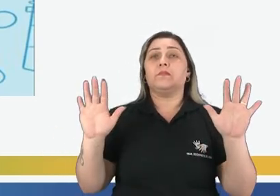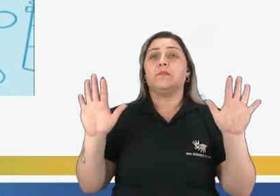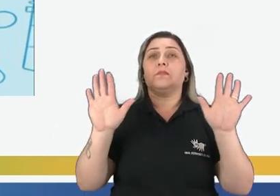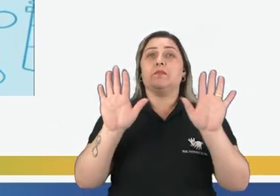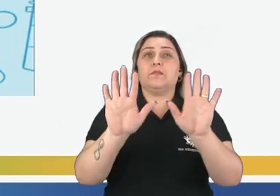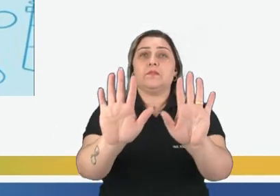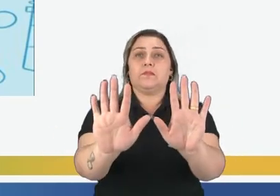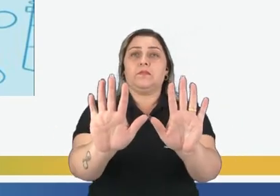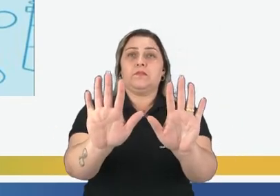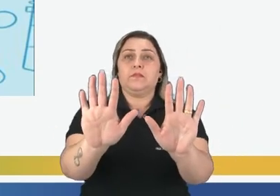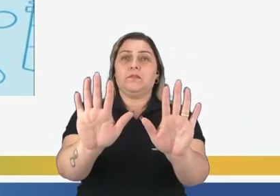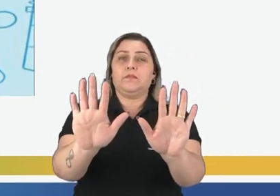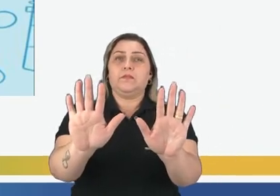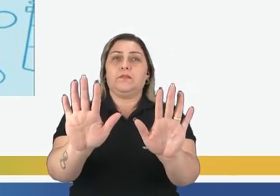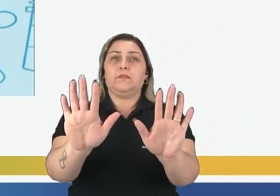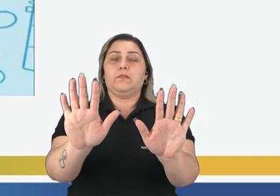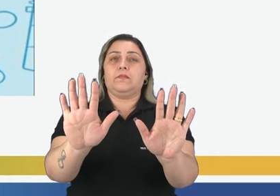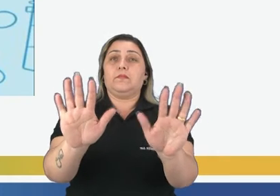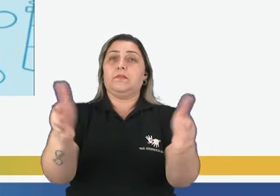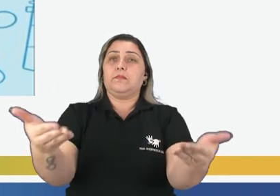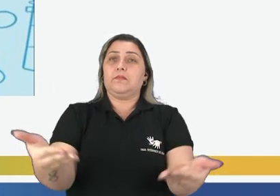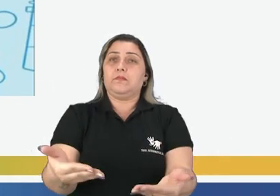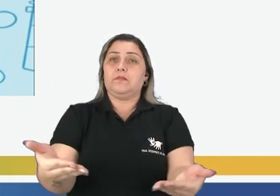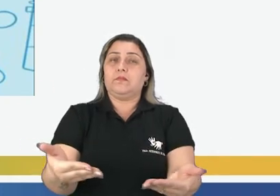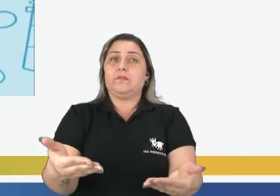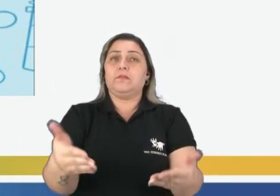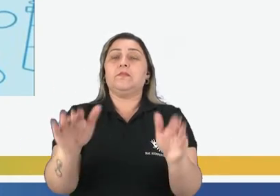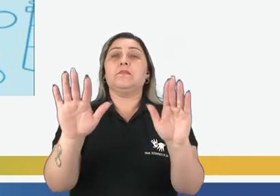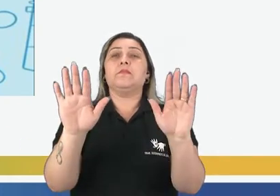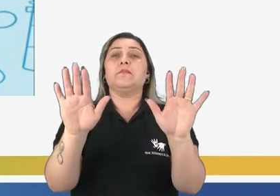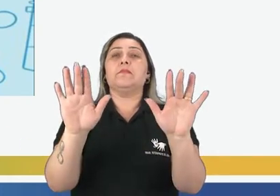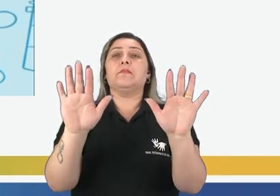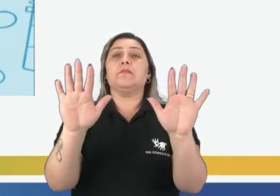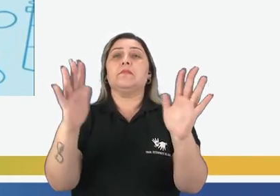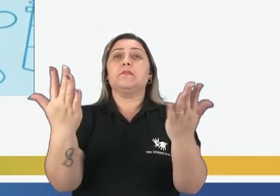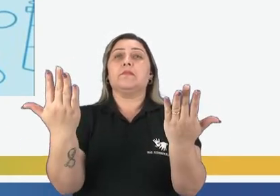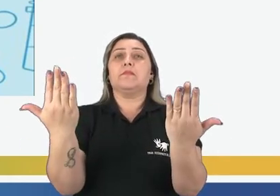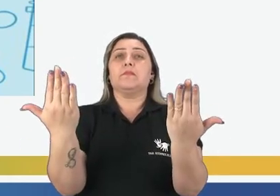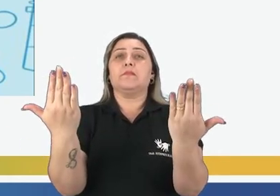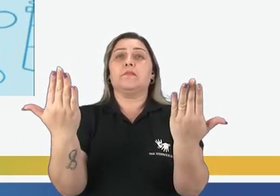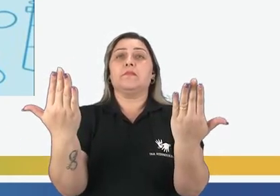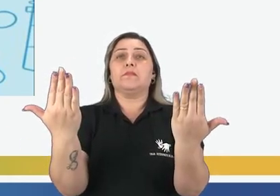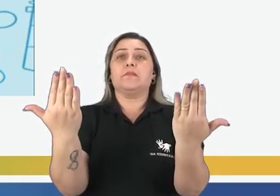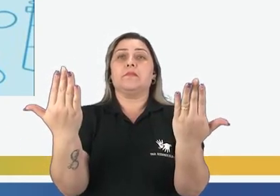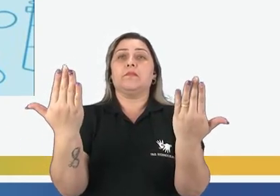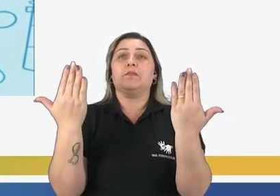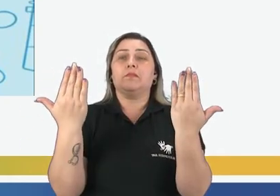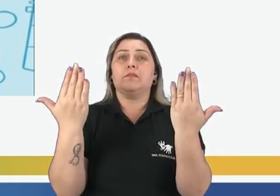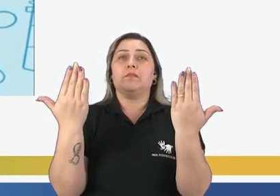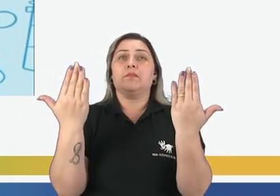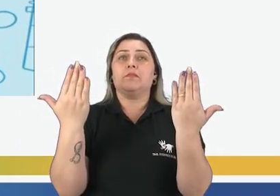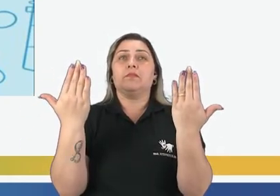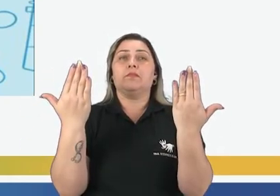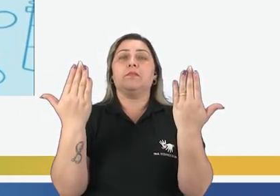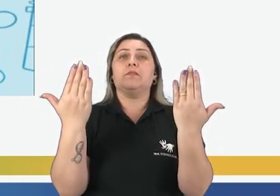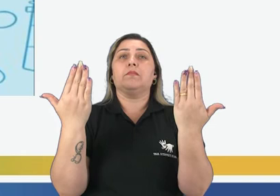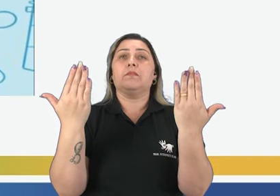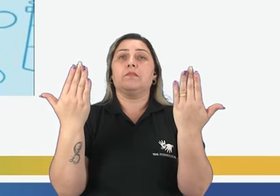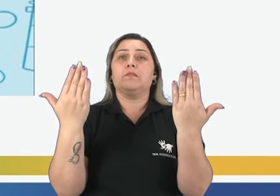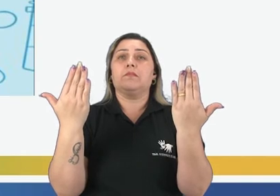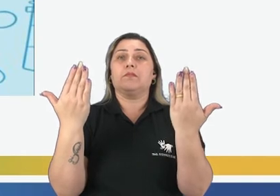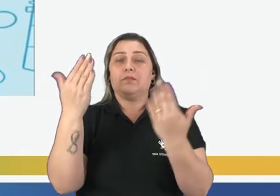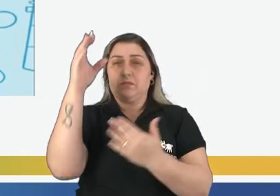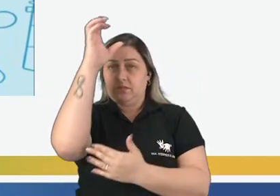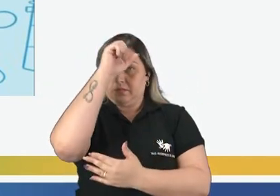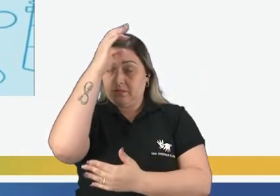na frente. E agora? Coloque as duas mãos para trás. Muito bem.